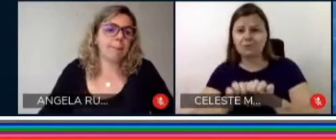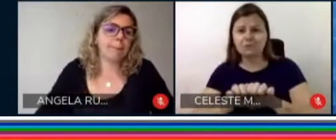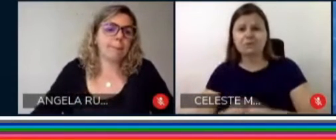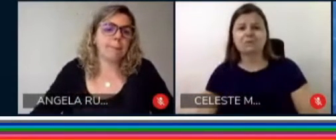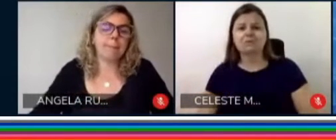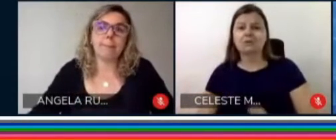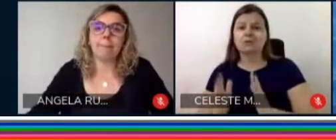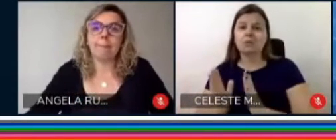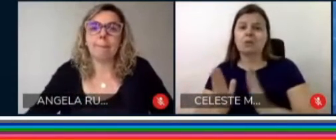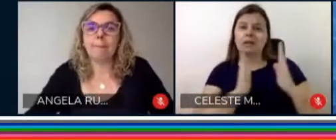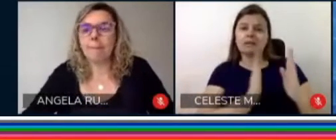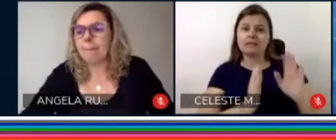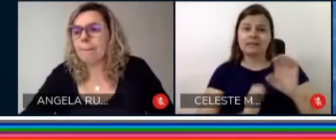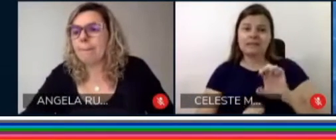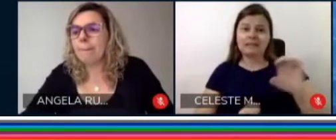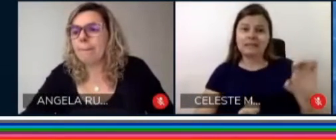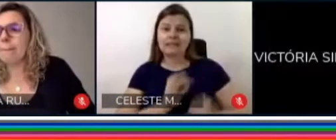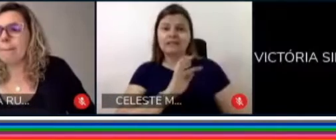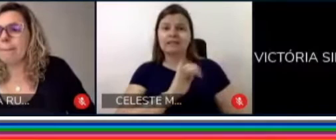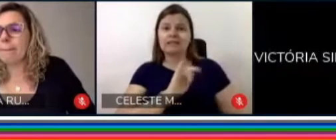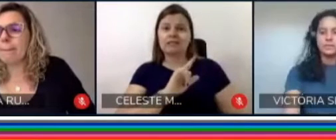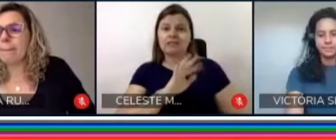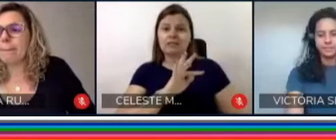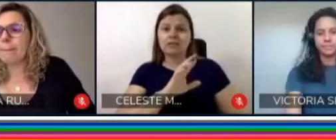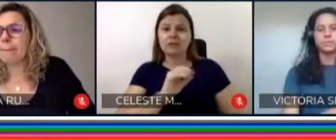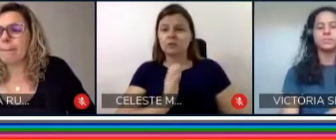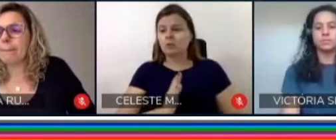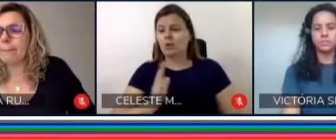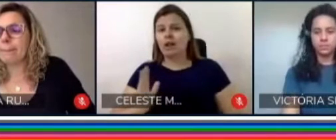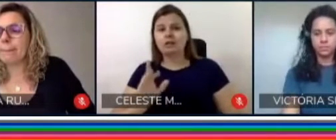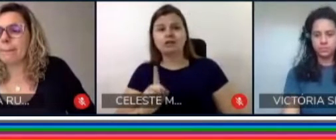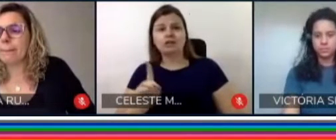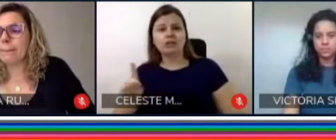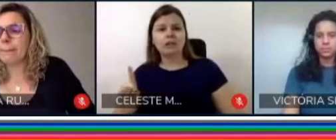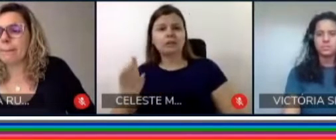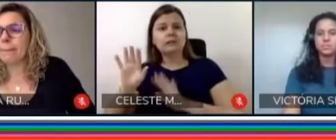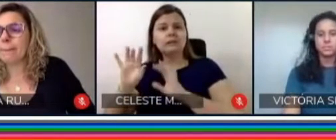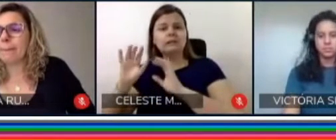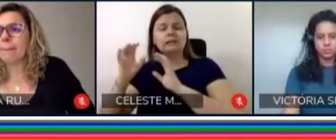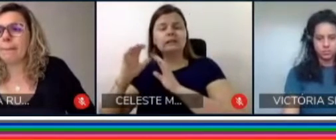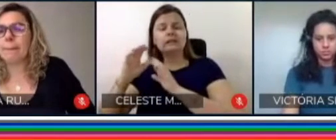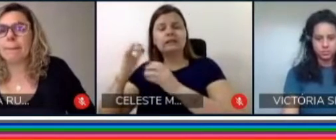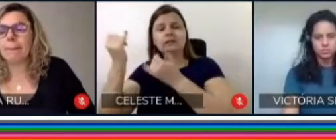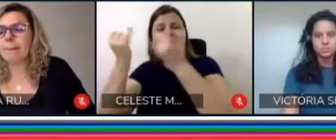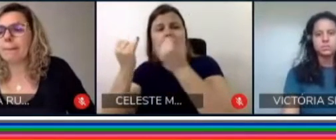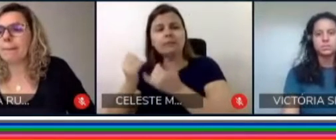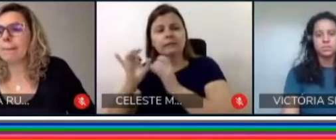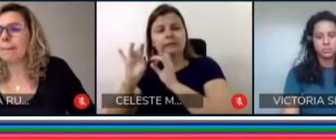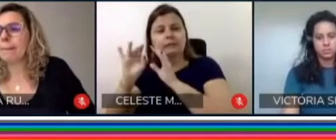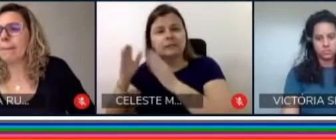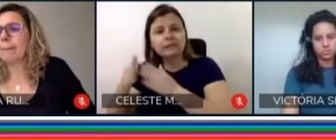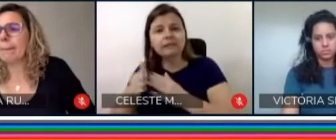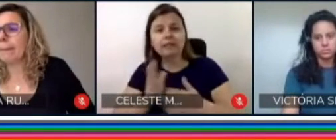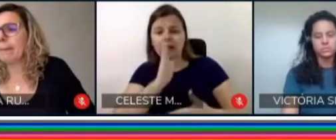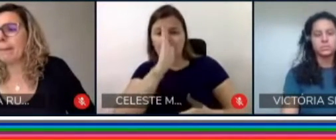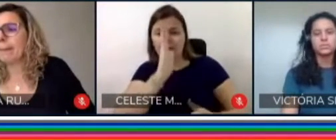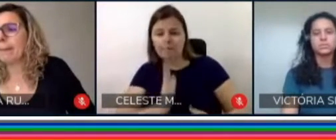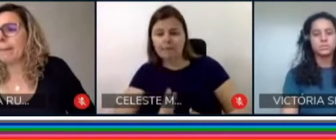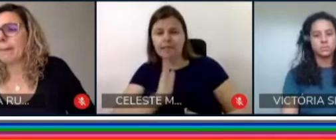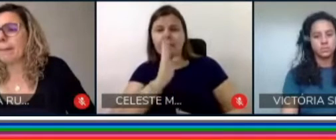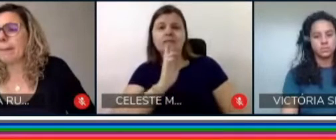filtros, à direita alguns dados específicos e no meio os resultados. né? Então não são muito diferentes,